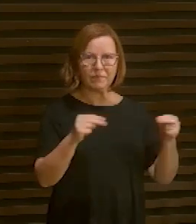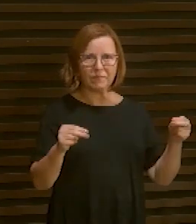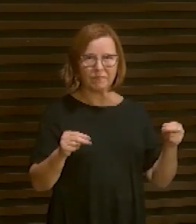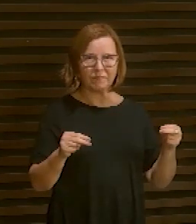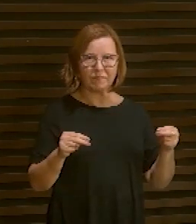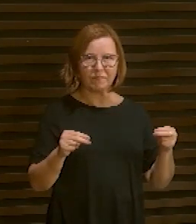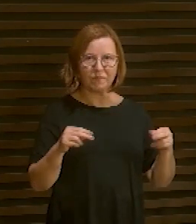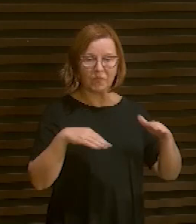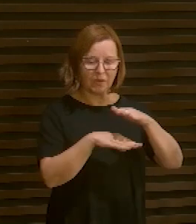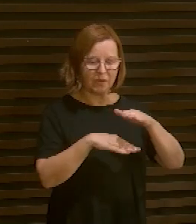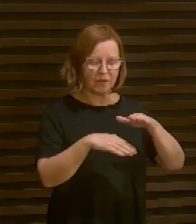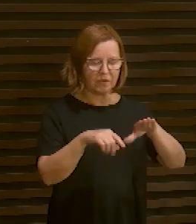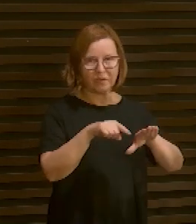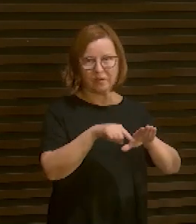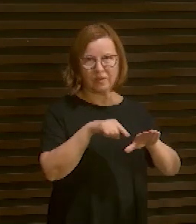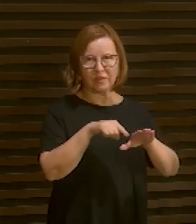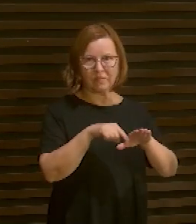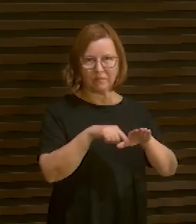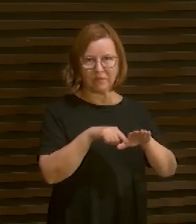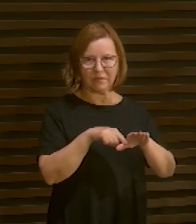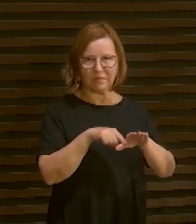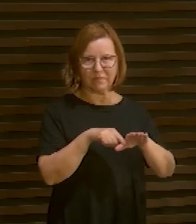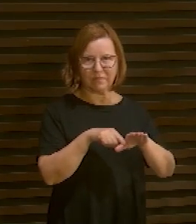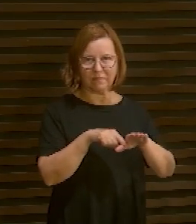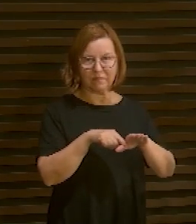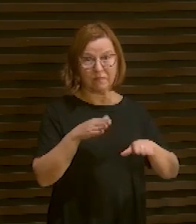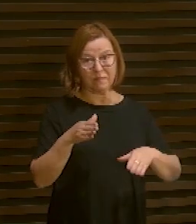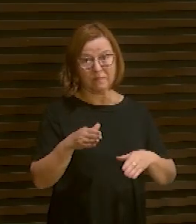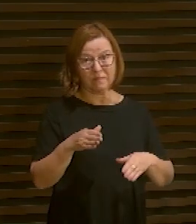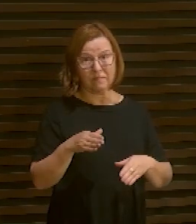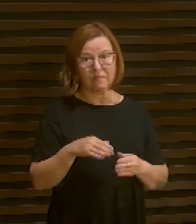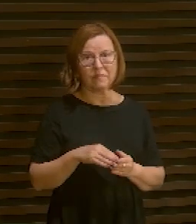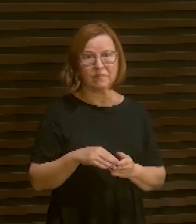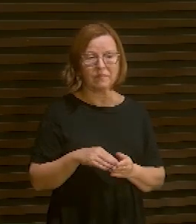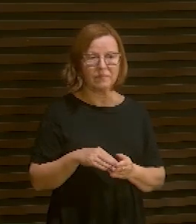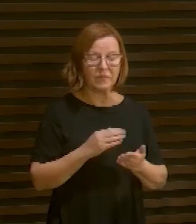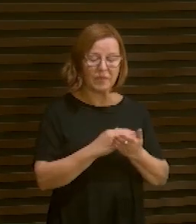coisas sujeitaste debaixo dos seus pés. Ora, desde que ele